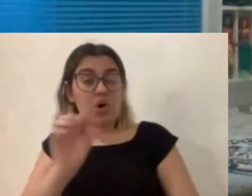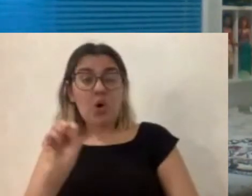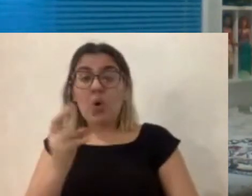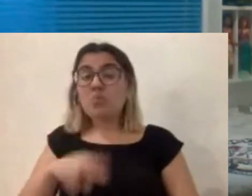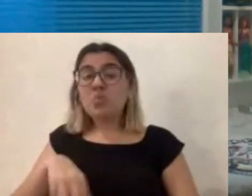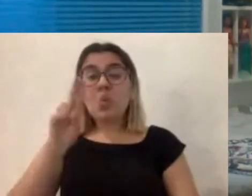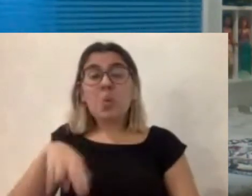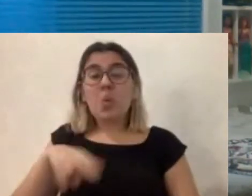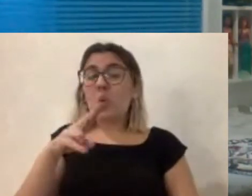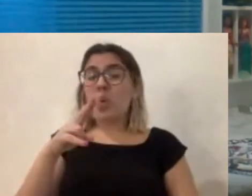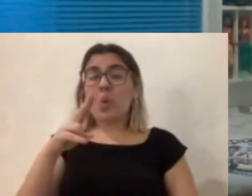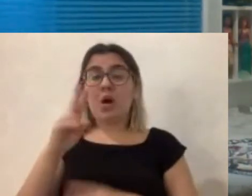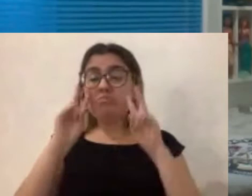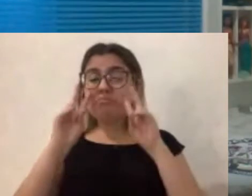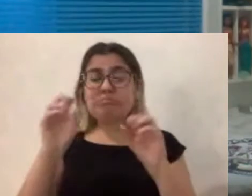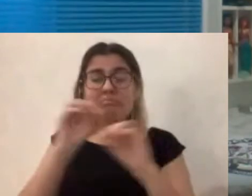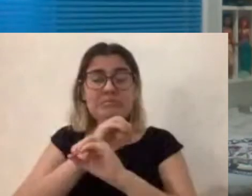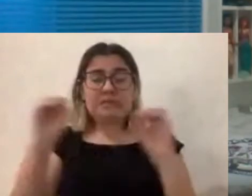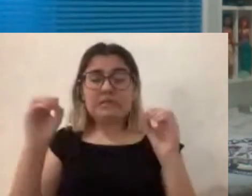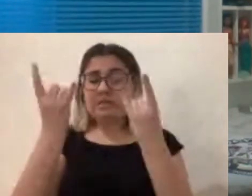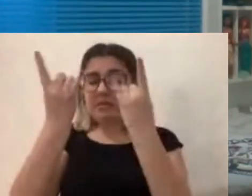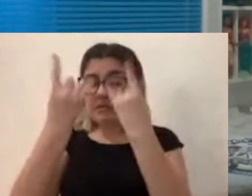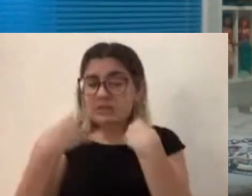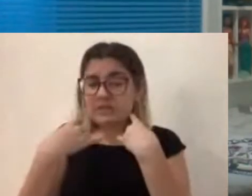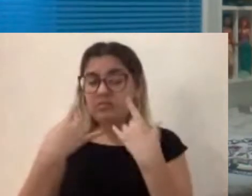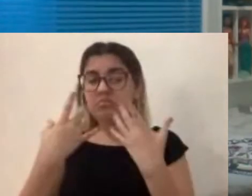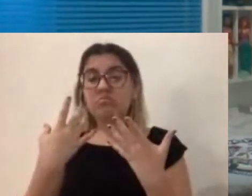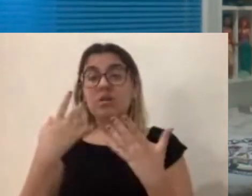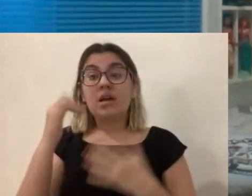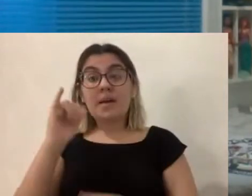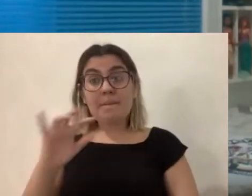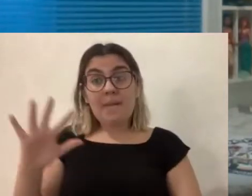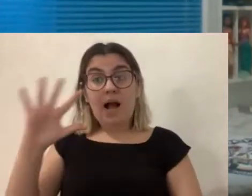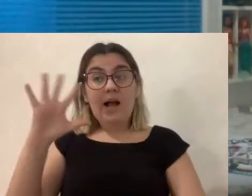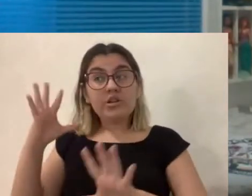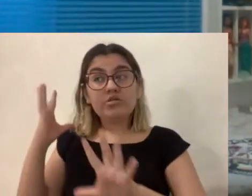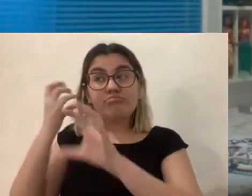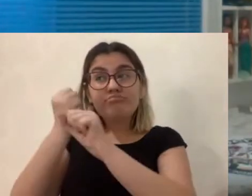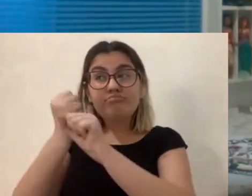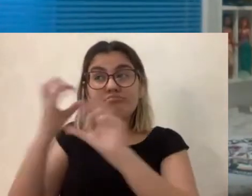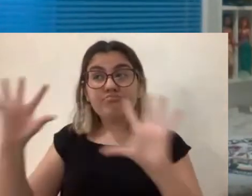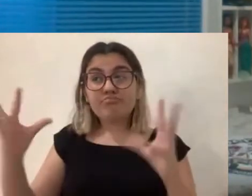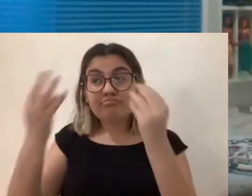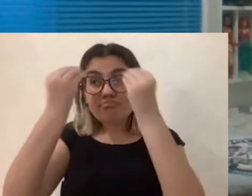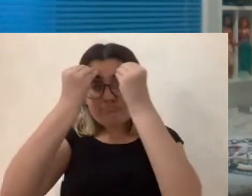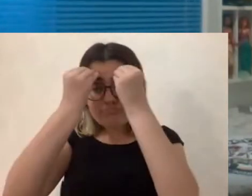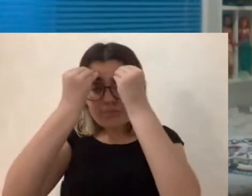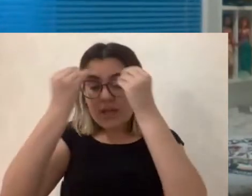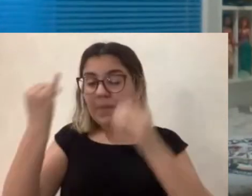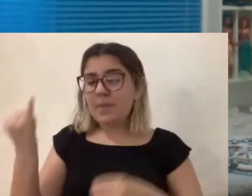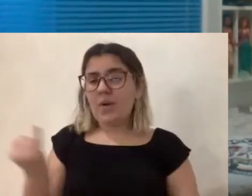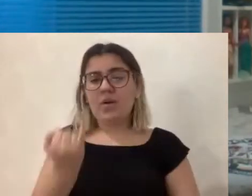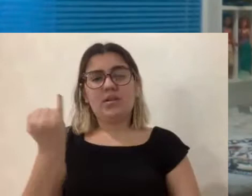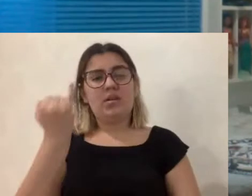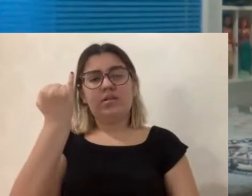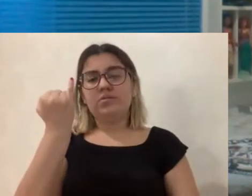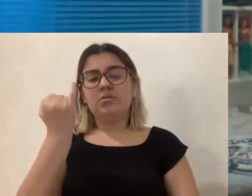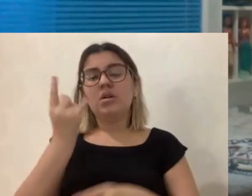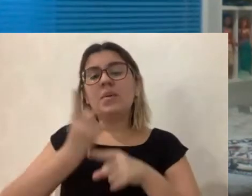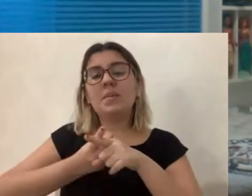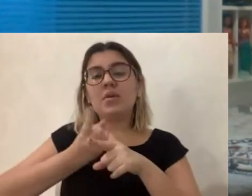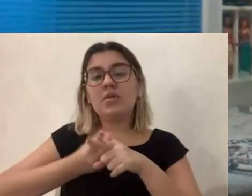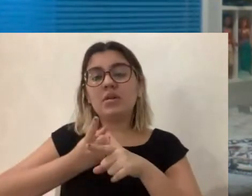quanto qualquer outro repertório imagético. Ele vem com tanta força e pode provocar tanta